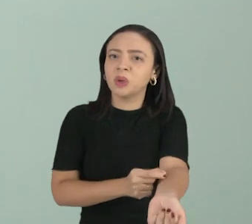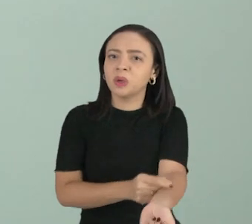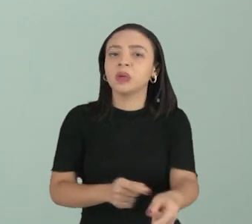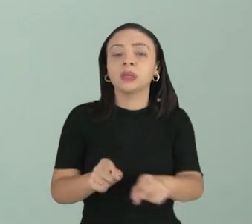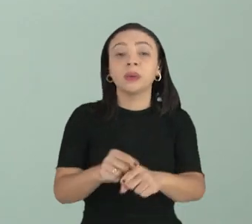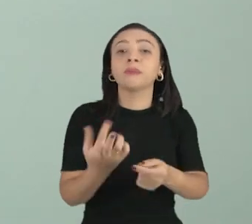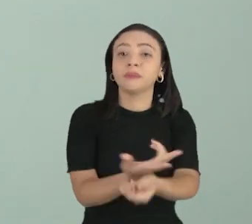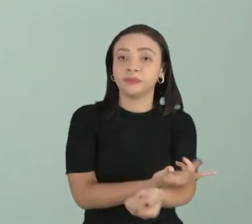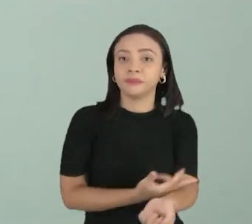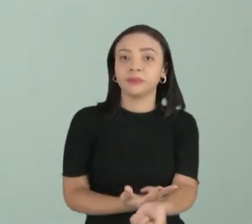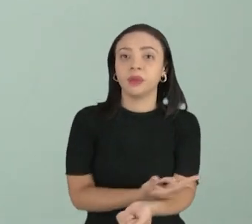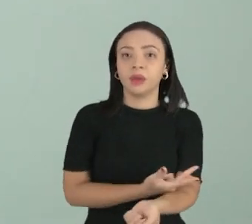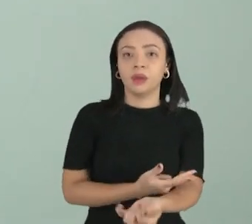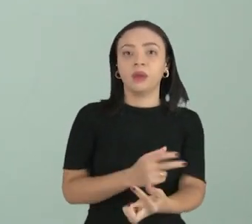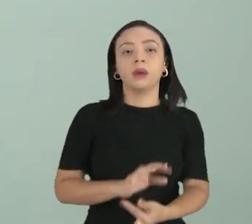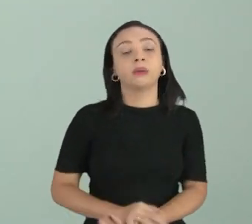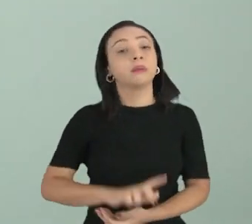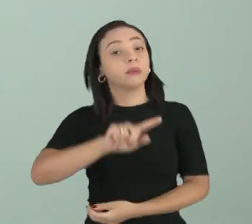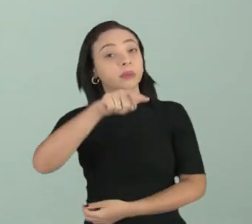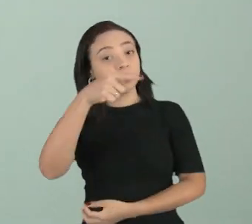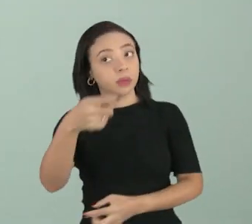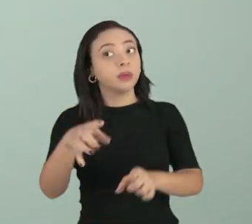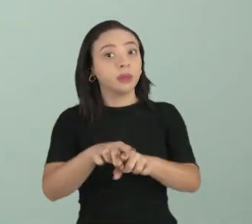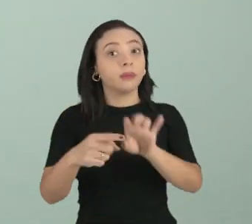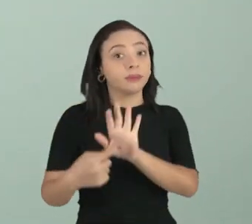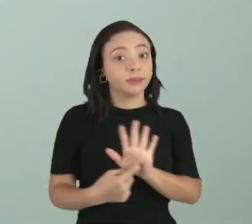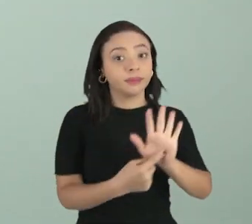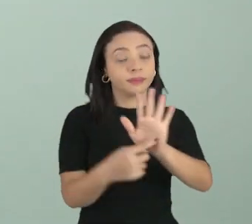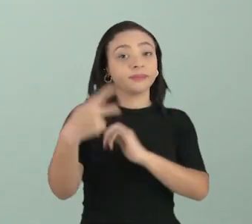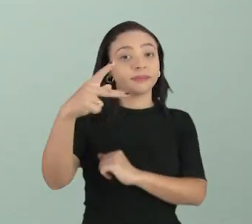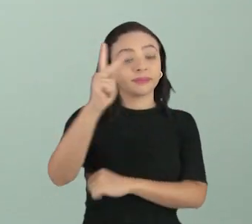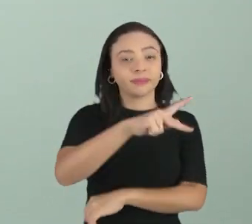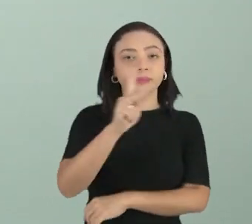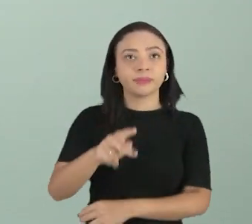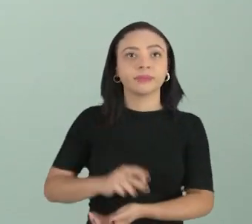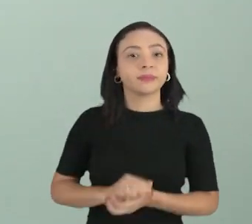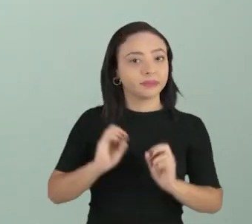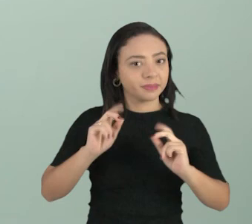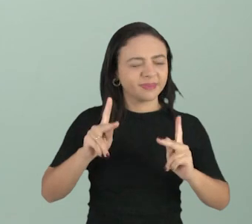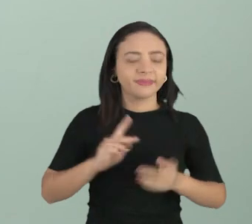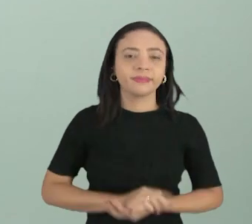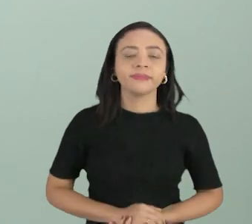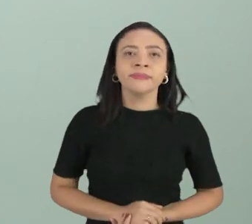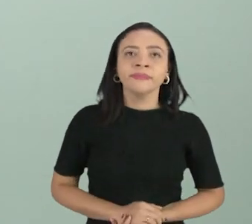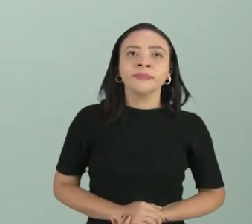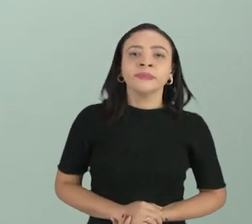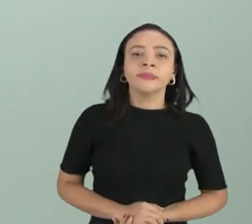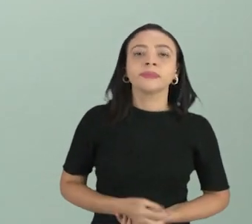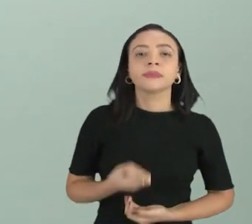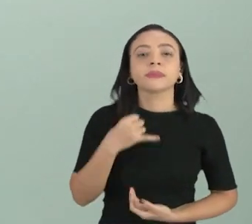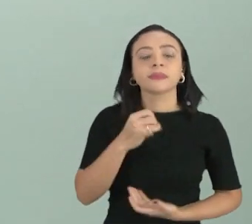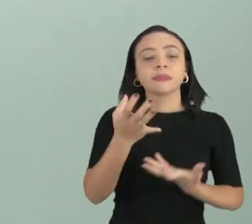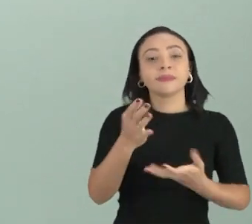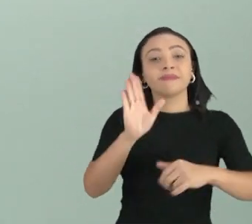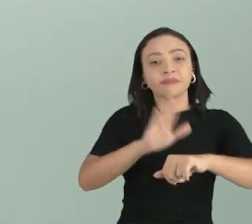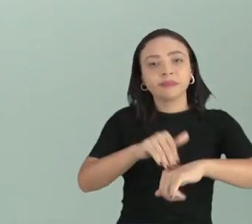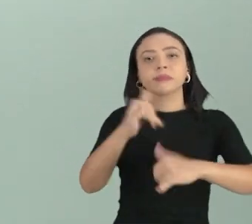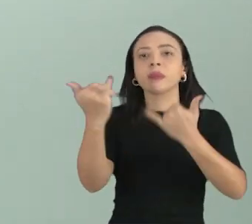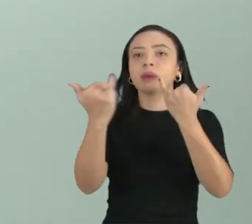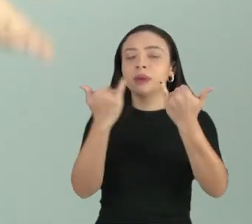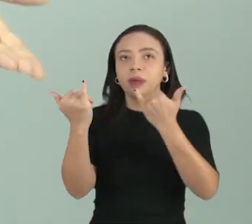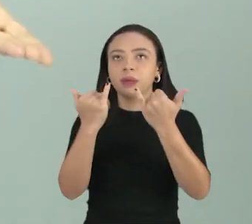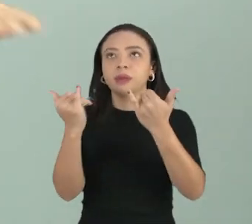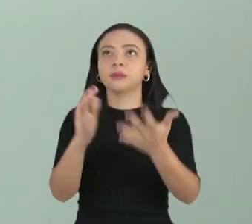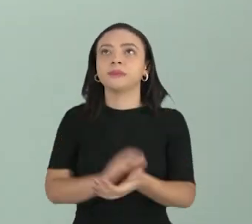sobre a tatuagem. E vai depois, claro, mostrar para o seu professor, tá certo? Se você quiser mais